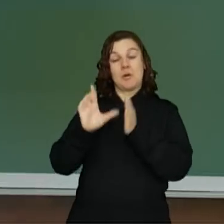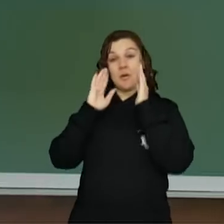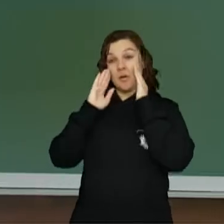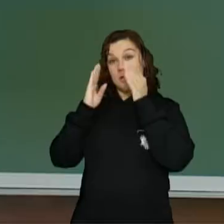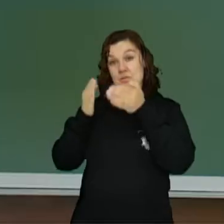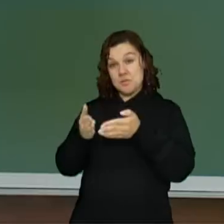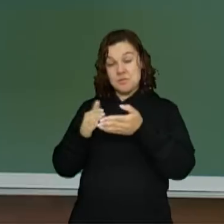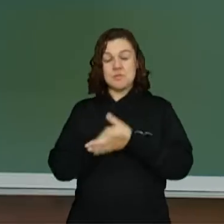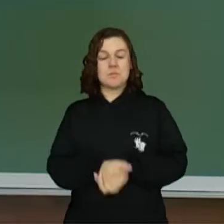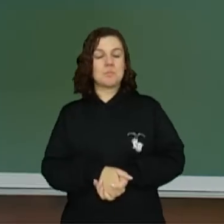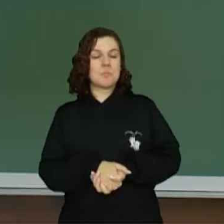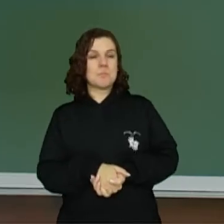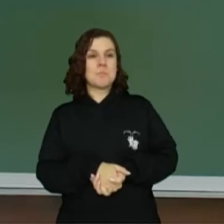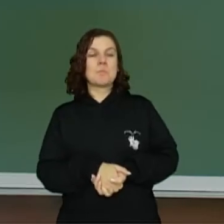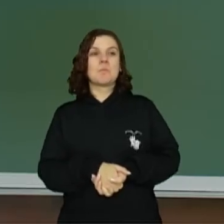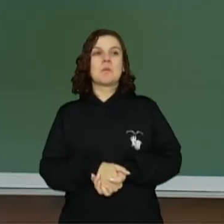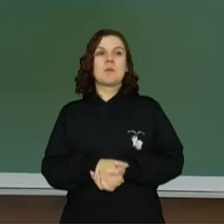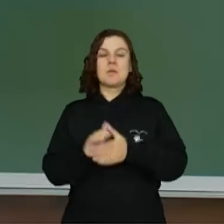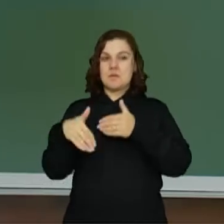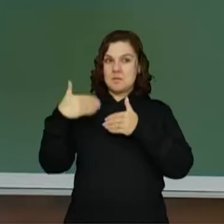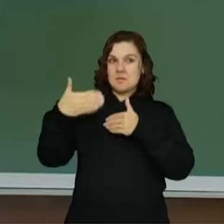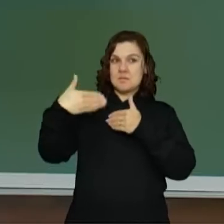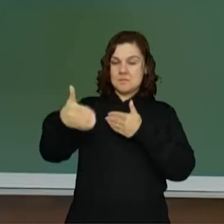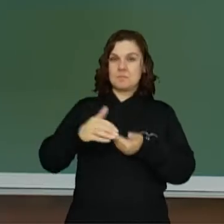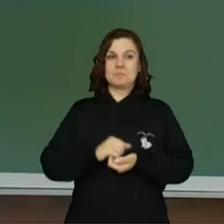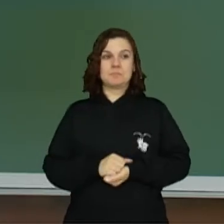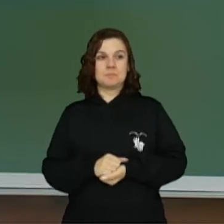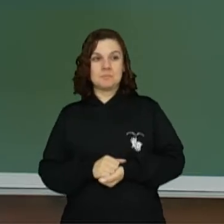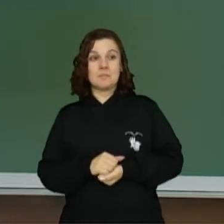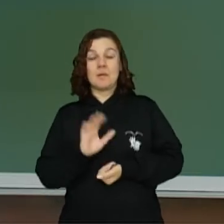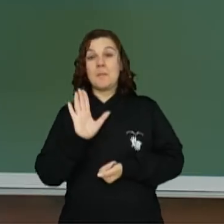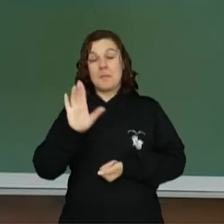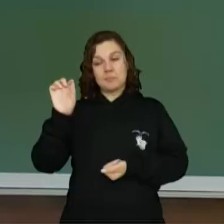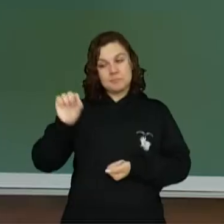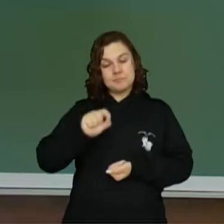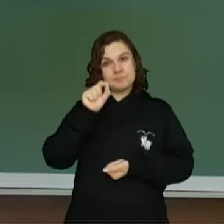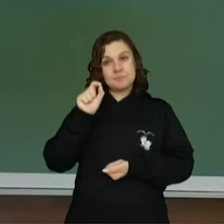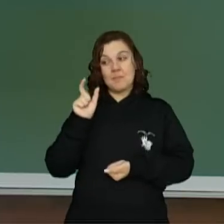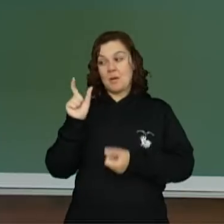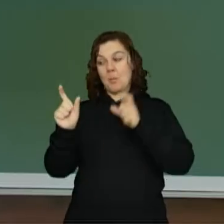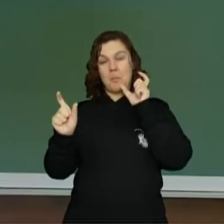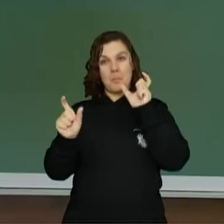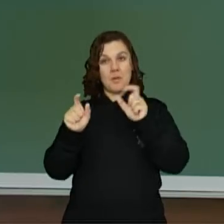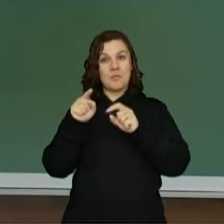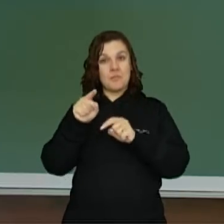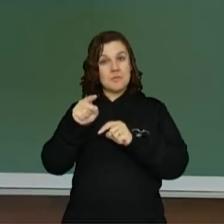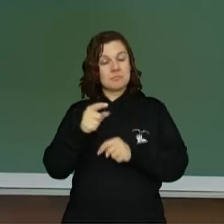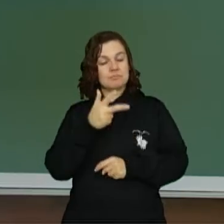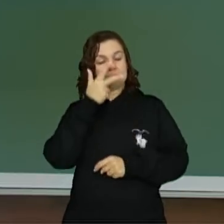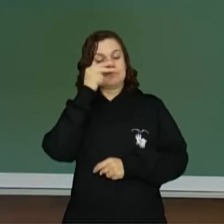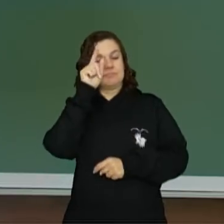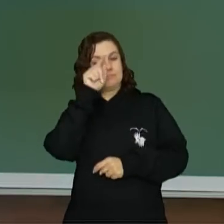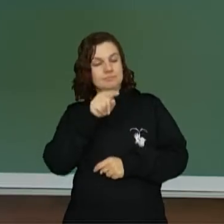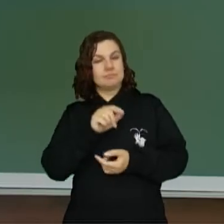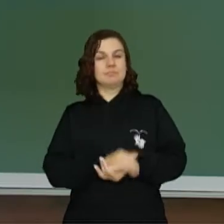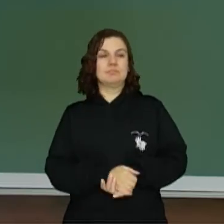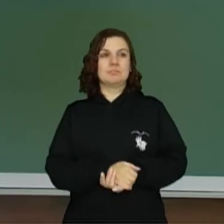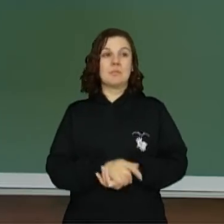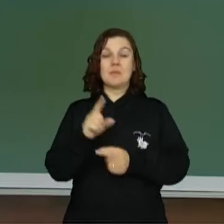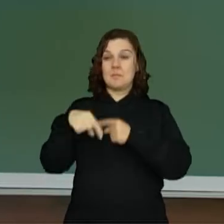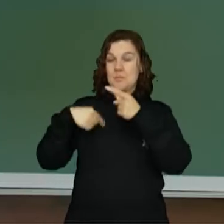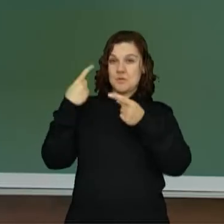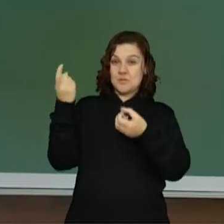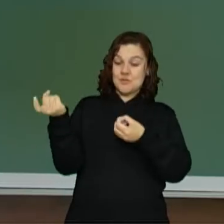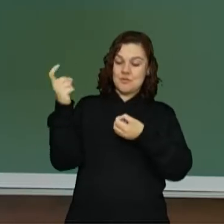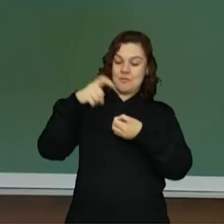ou indefinido, tá? E assim por diante. Marque as palavrinhas que vocês acham que são. Aí a gente vai